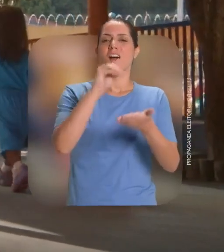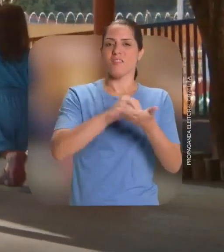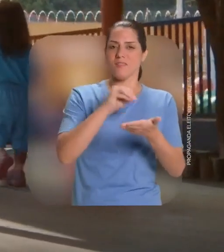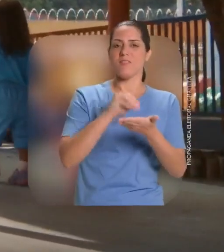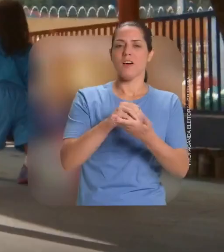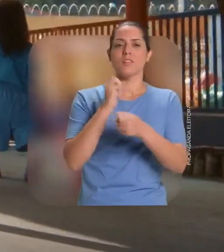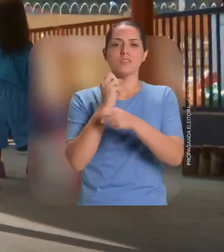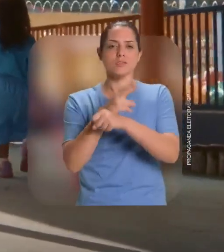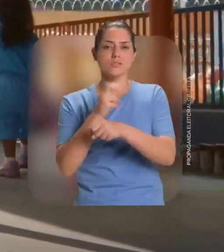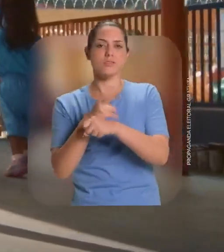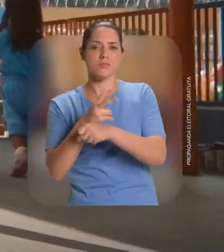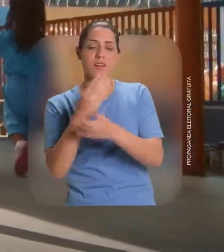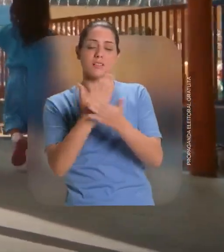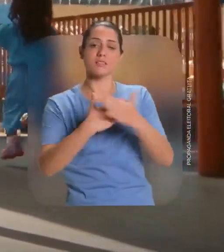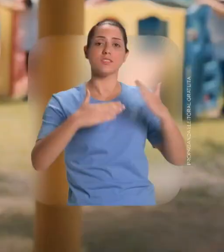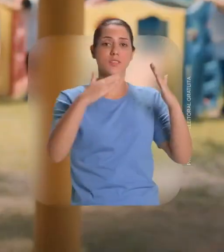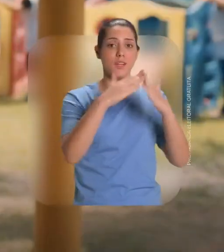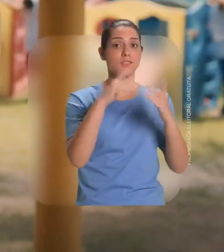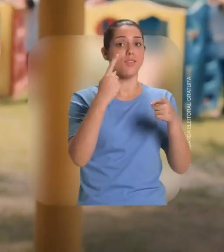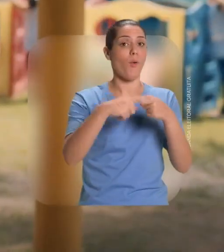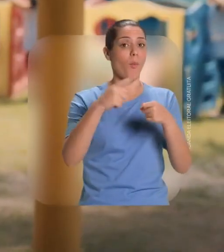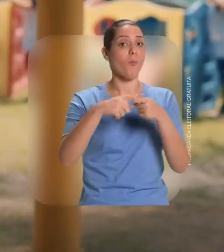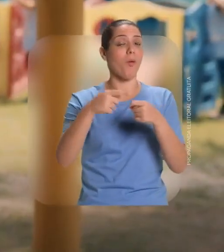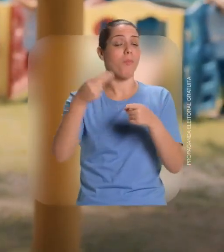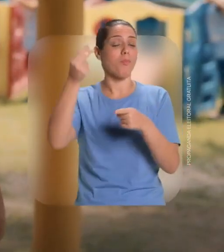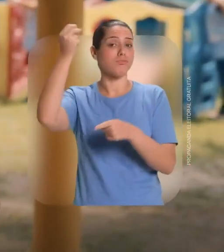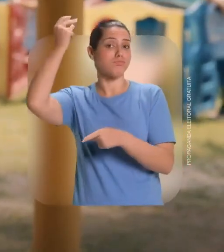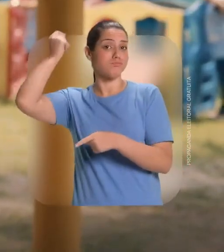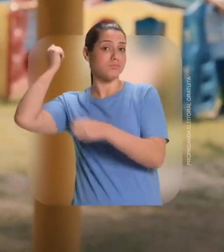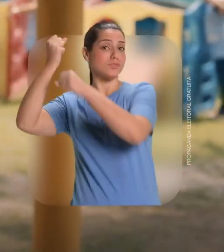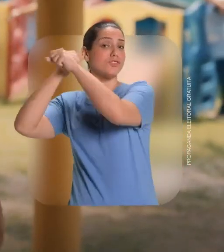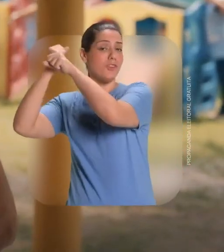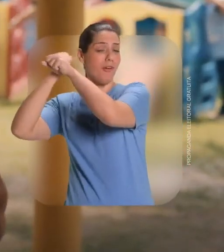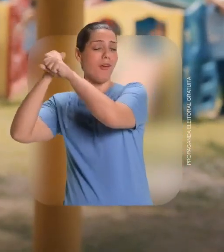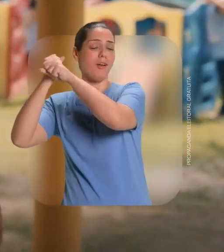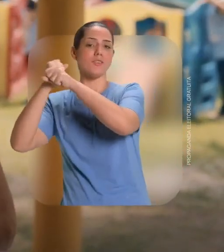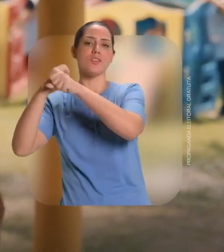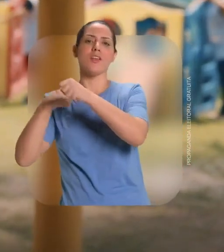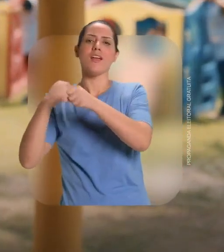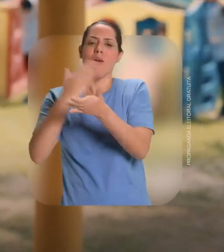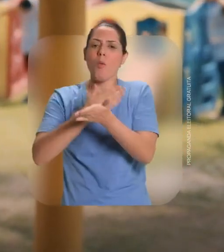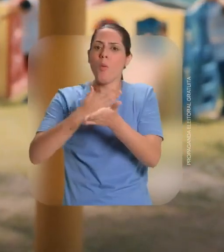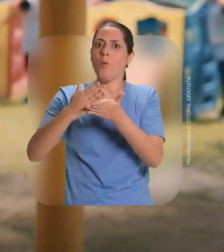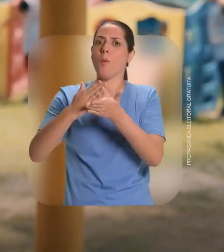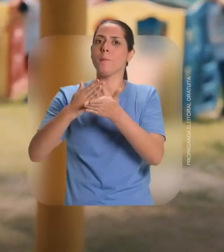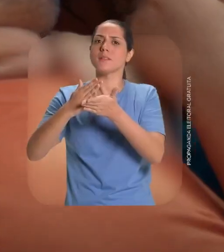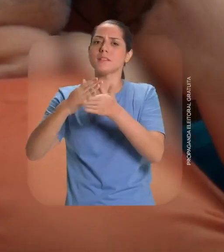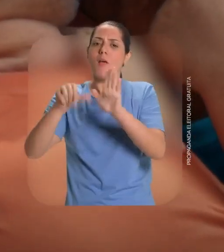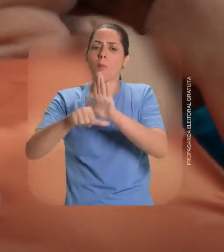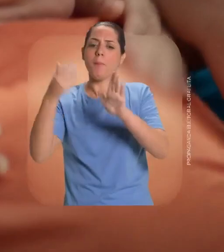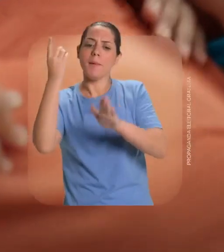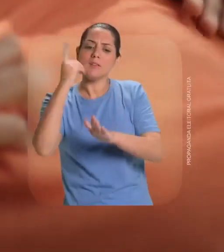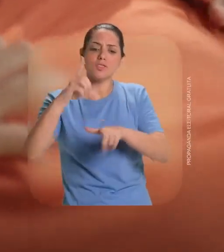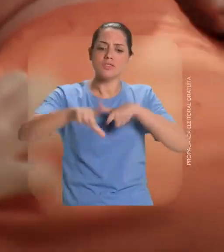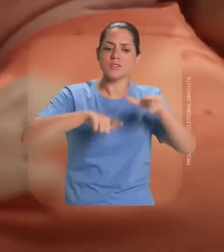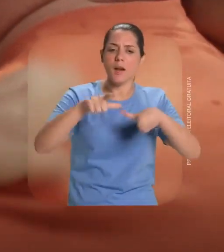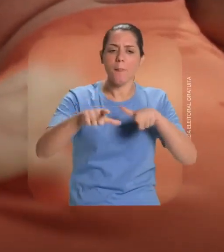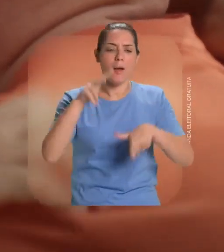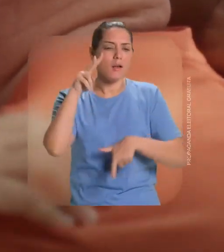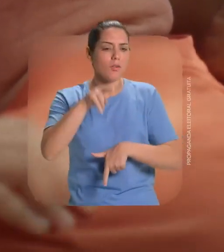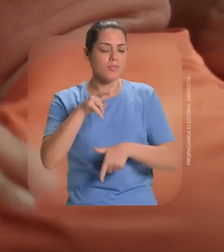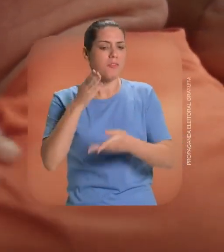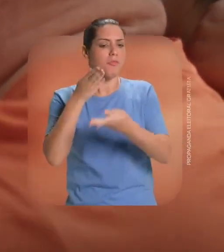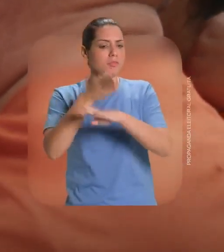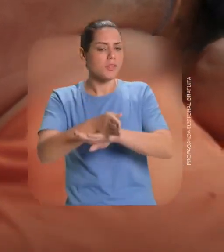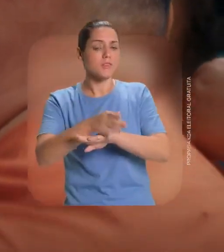A falta de vagas nas creches é um problema histórico de Manaus que decidi enfrentar desde o primeiro dia. Repare,